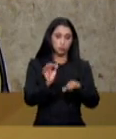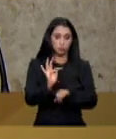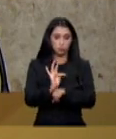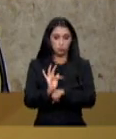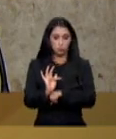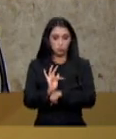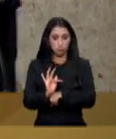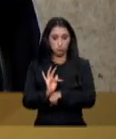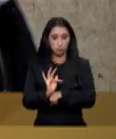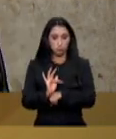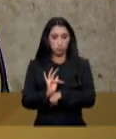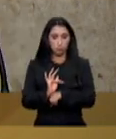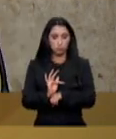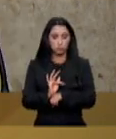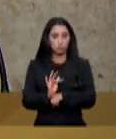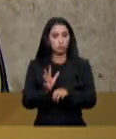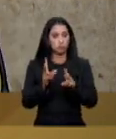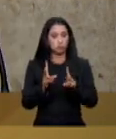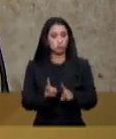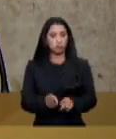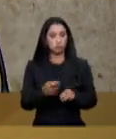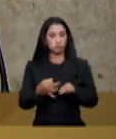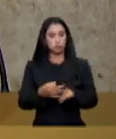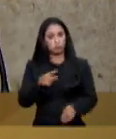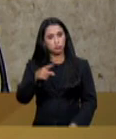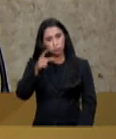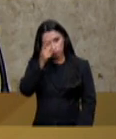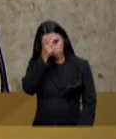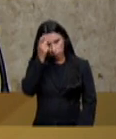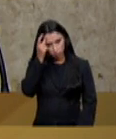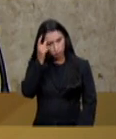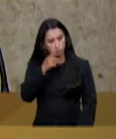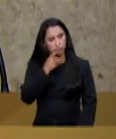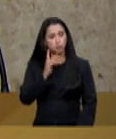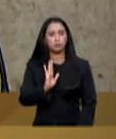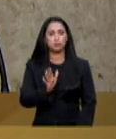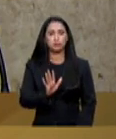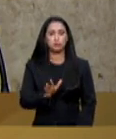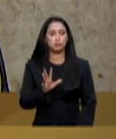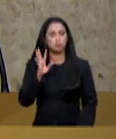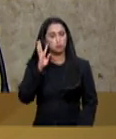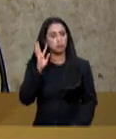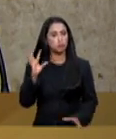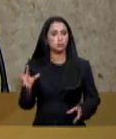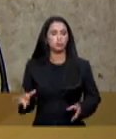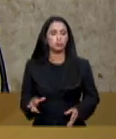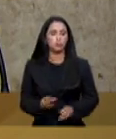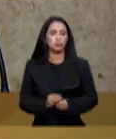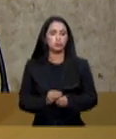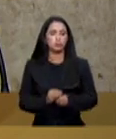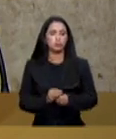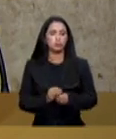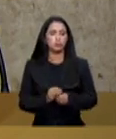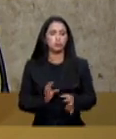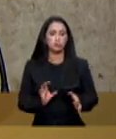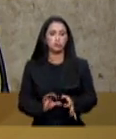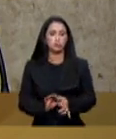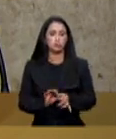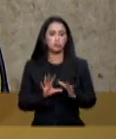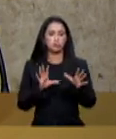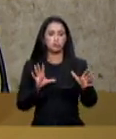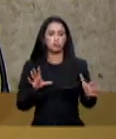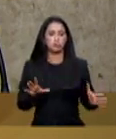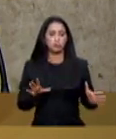formais. E aí também, como disse o ministro Lewandowski, aqui nós podemos chegar a uma conclusão que permita uma